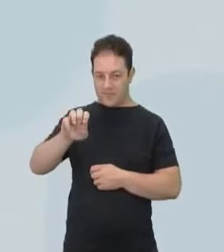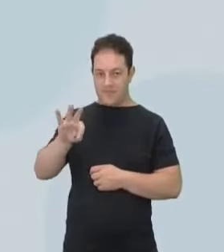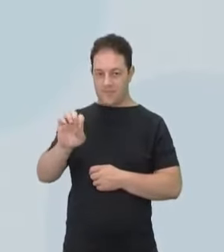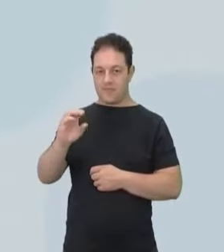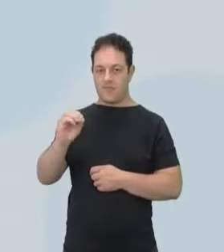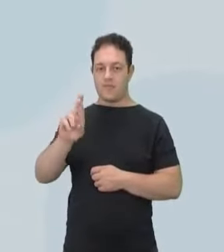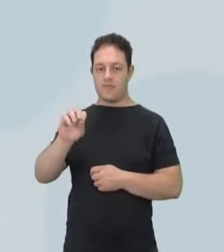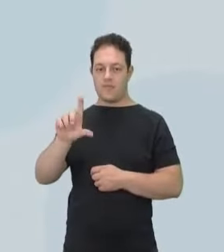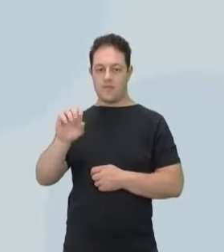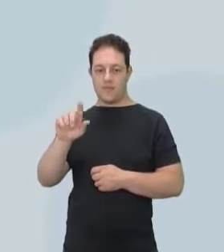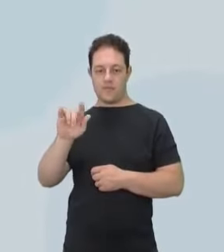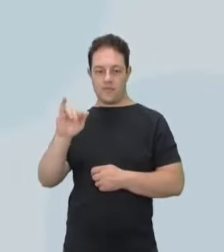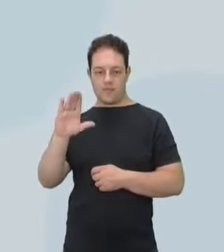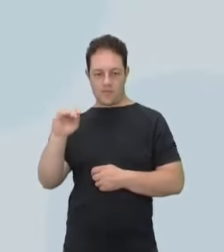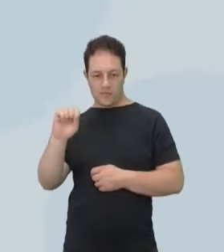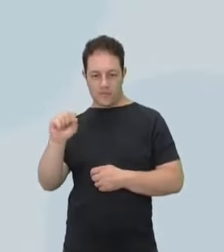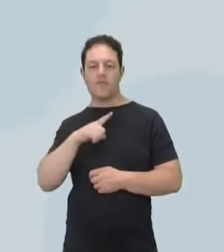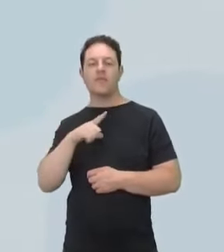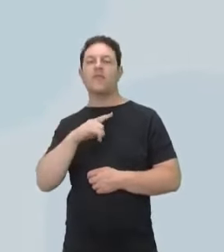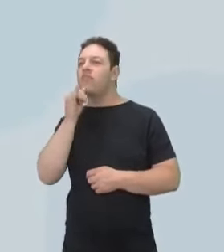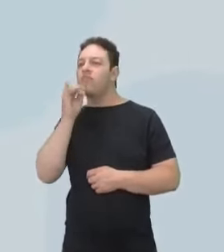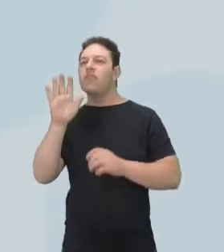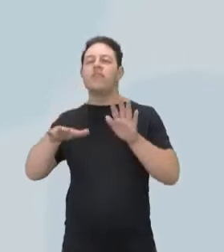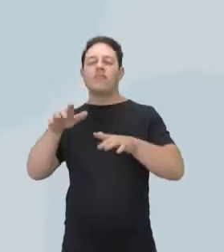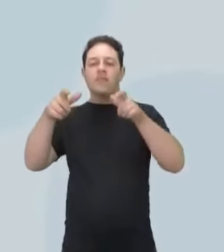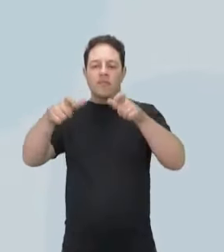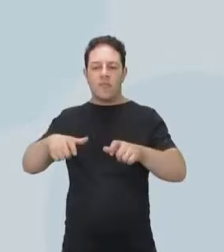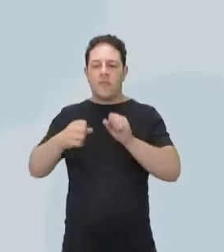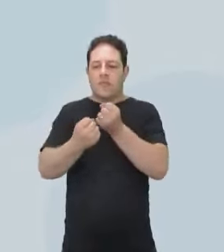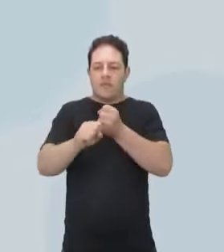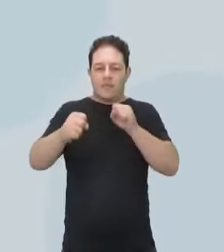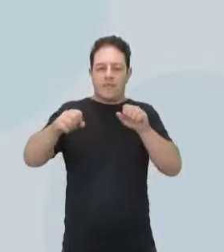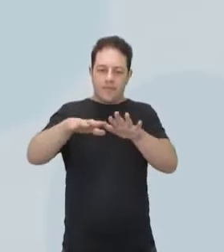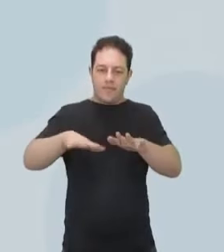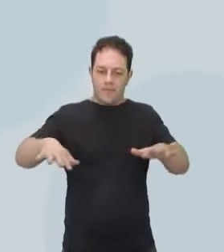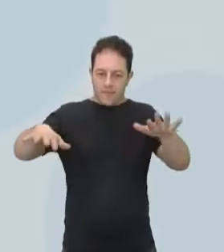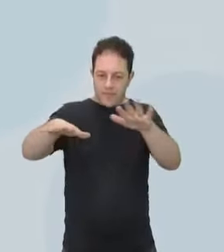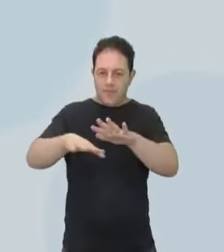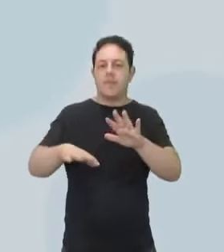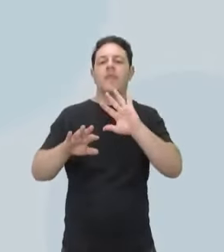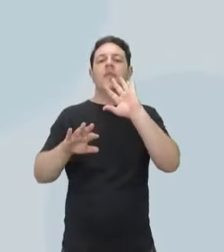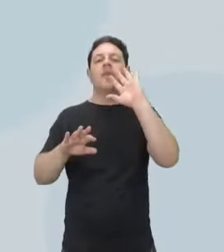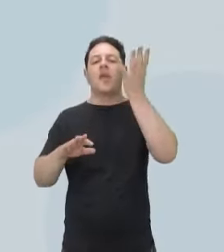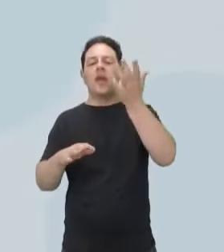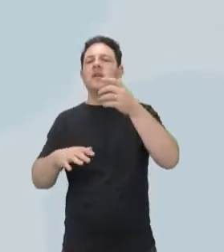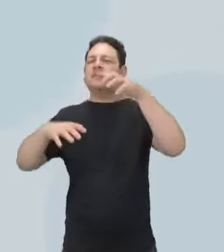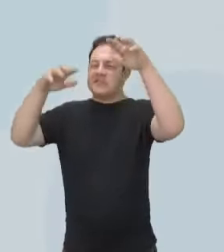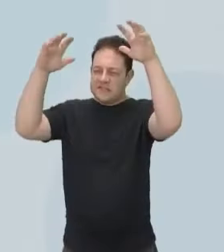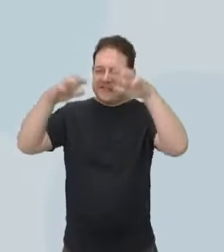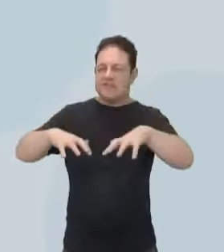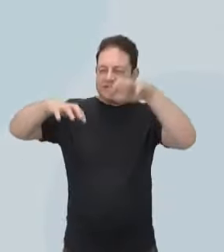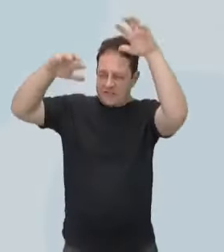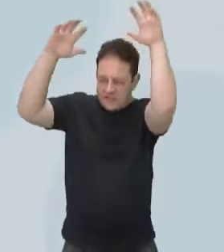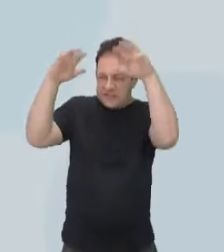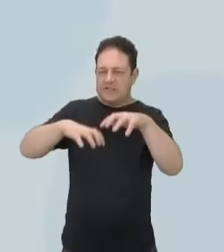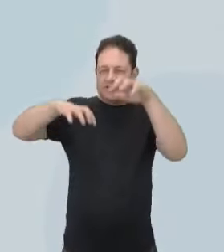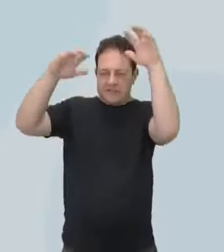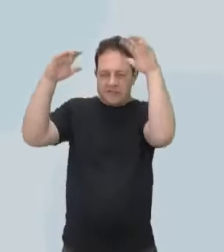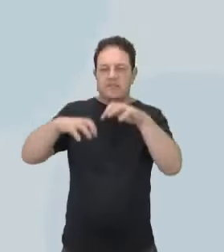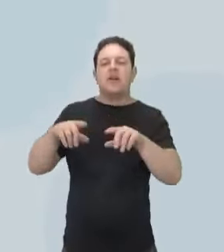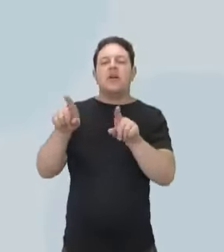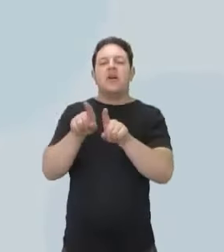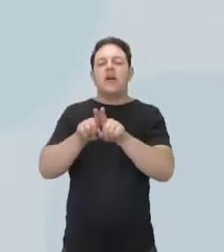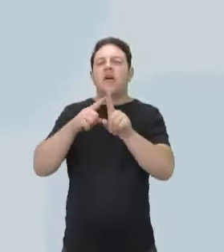Aqueles causados por grandes sistemas ou sistemas regionais, os causados por tempestades e